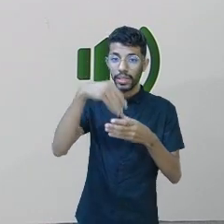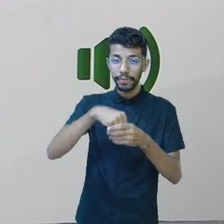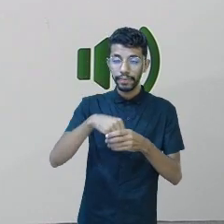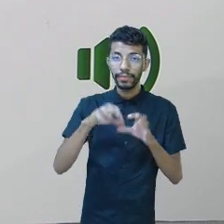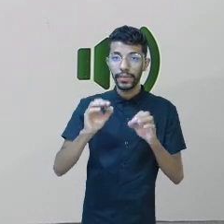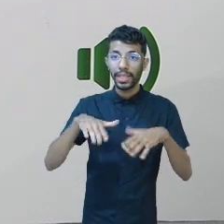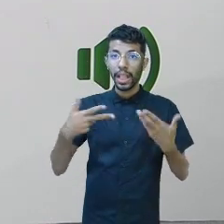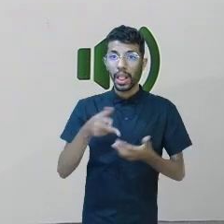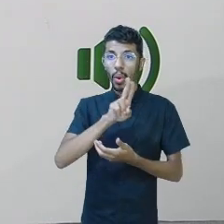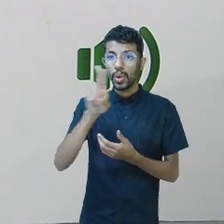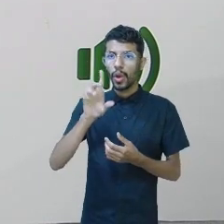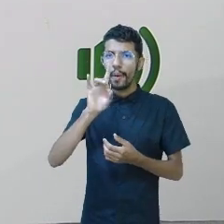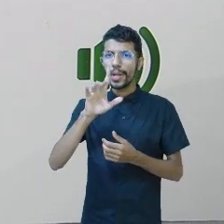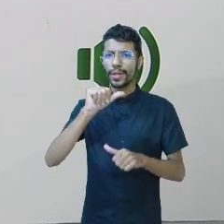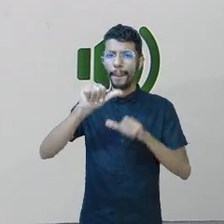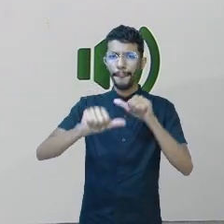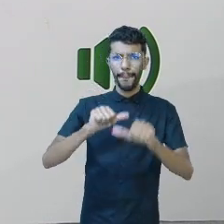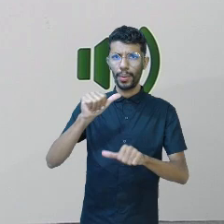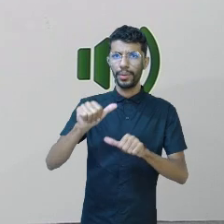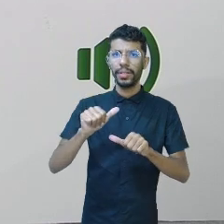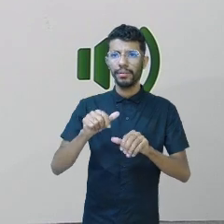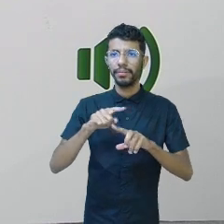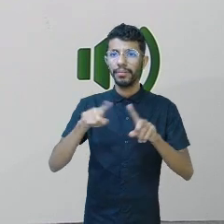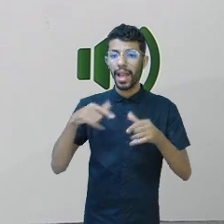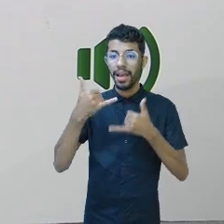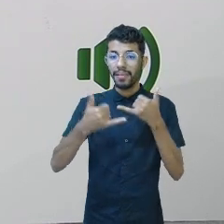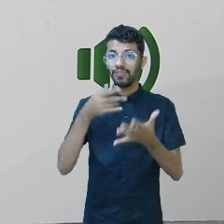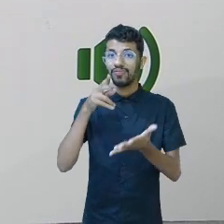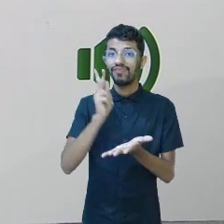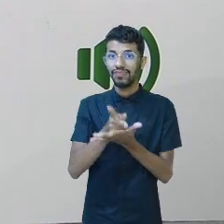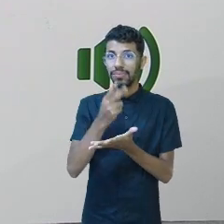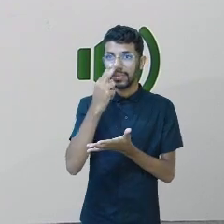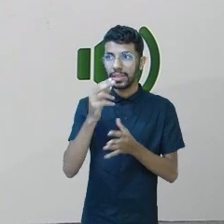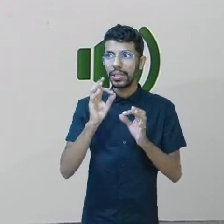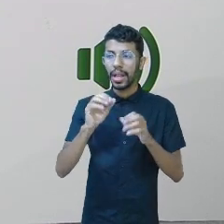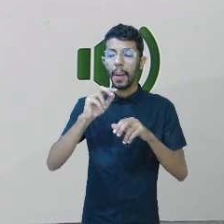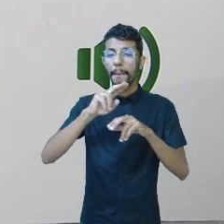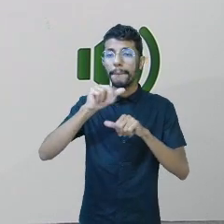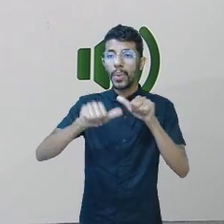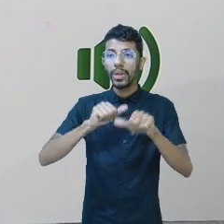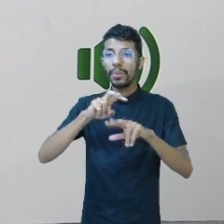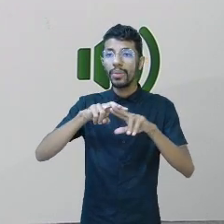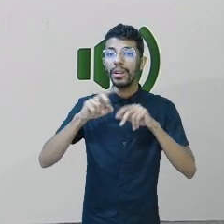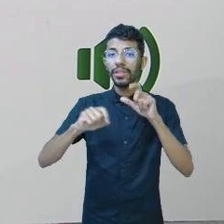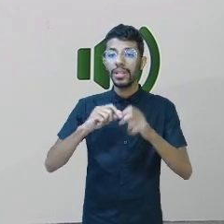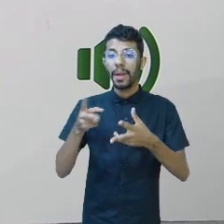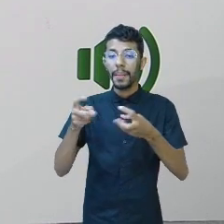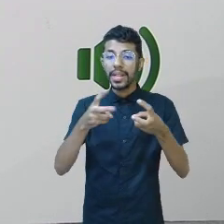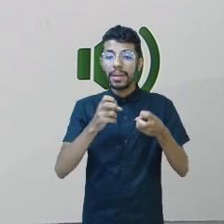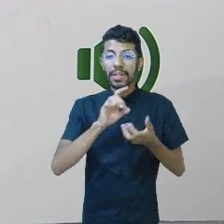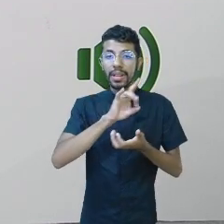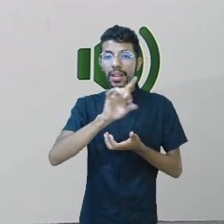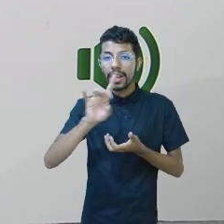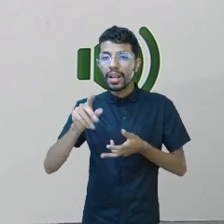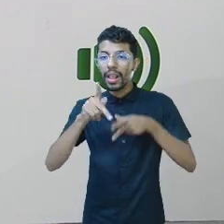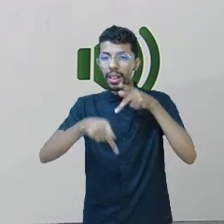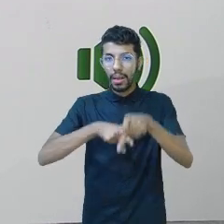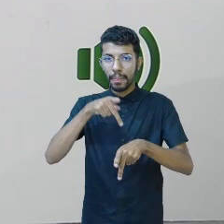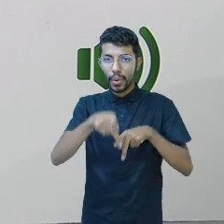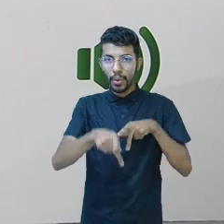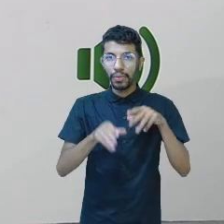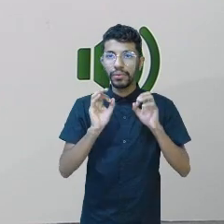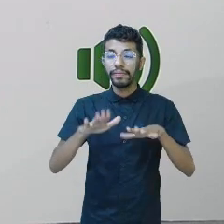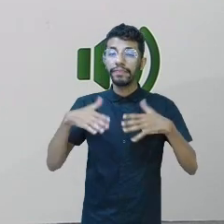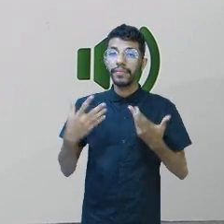vão apenas variando, né? Vão mudando de acordo com a interpretação de cada povo. E aí, assim,